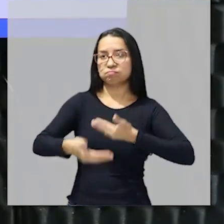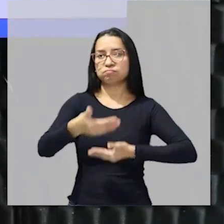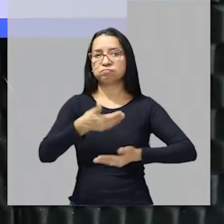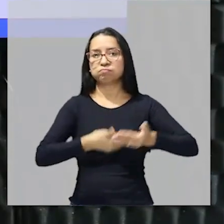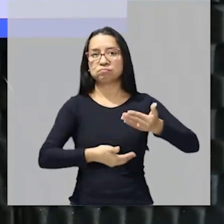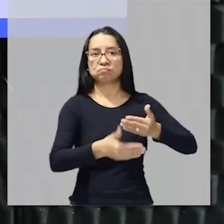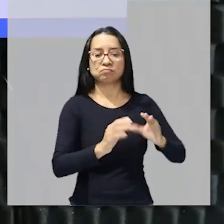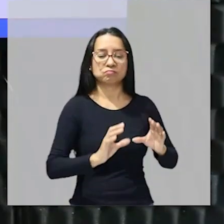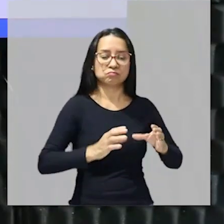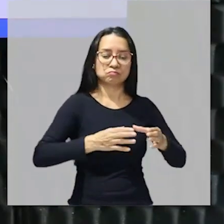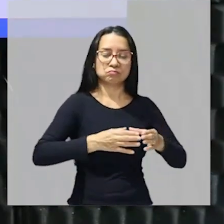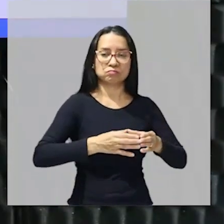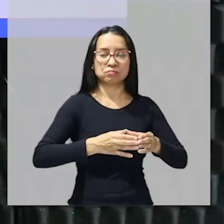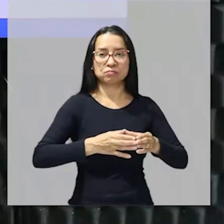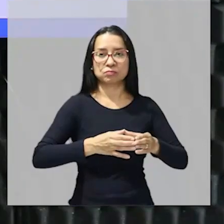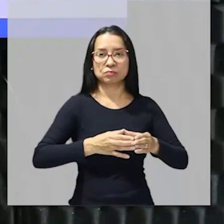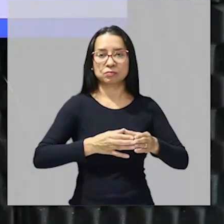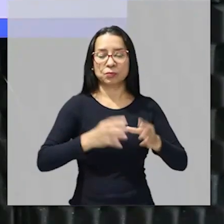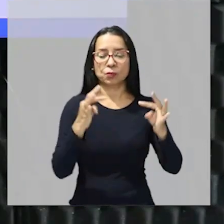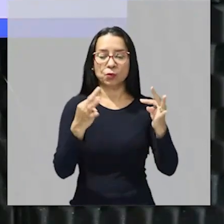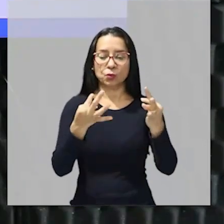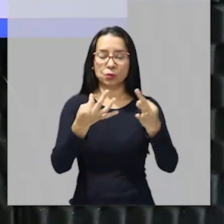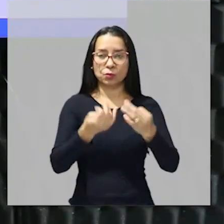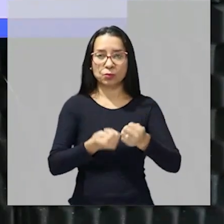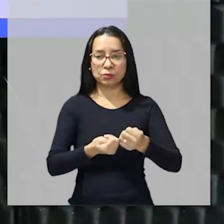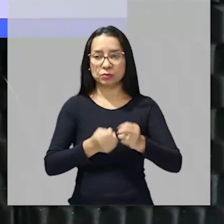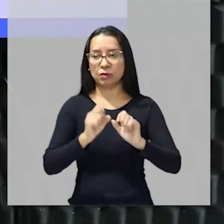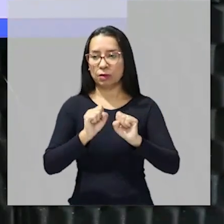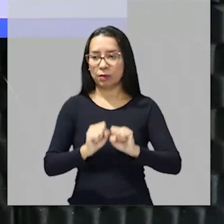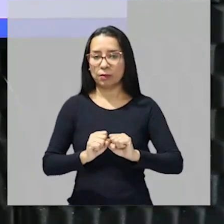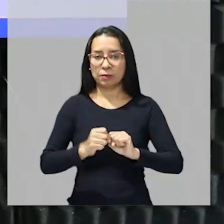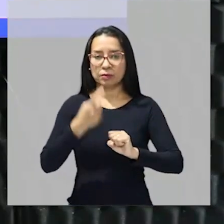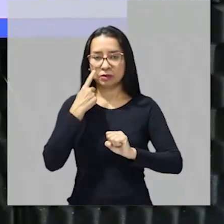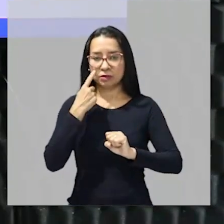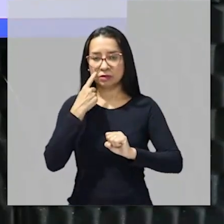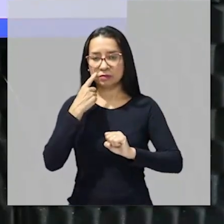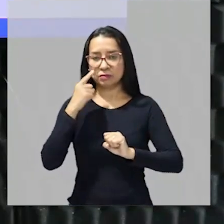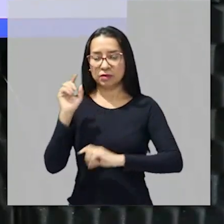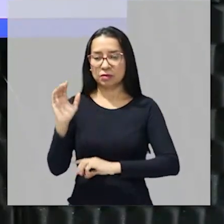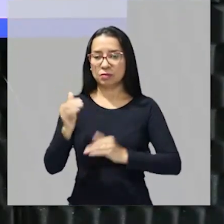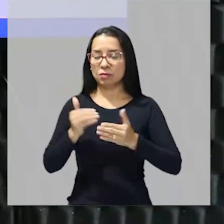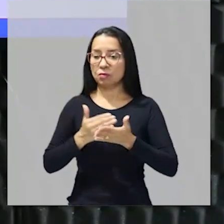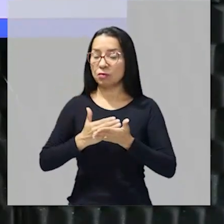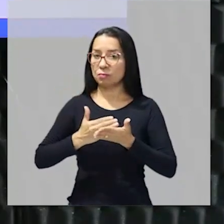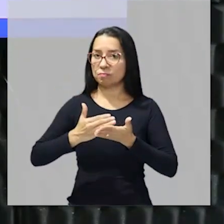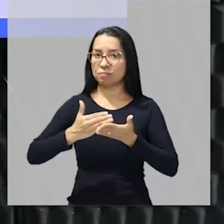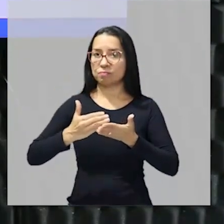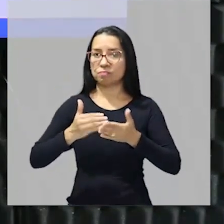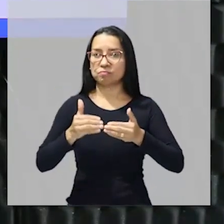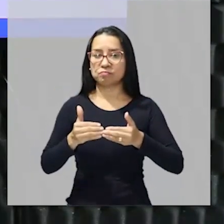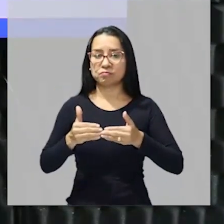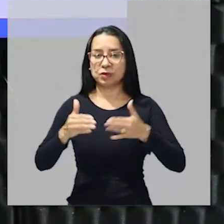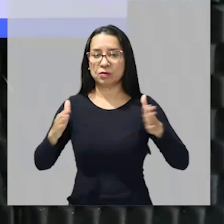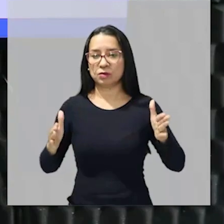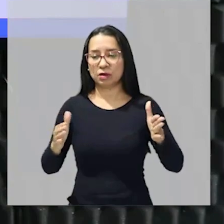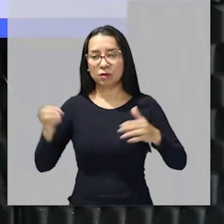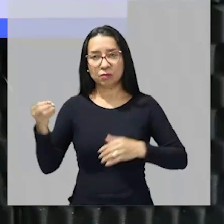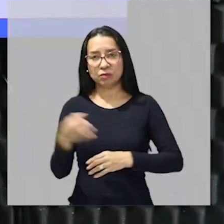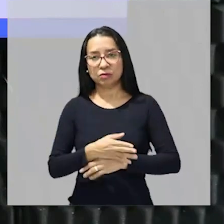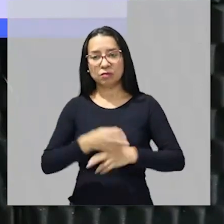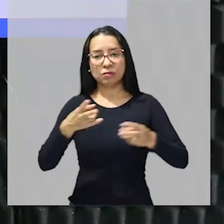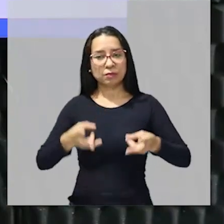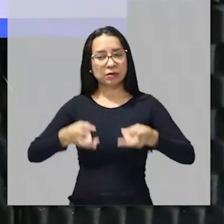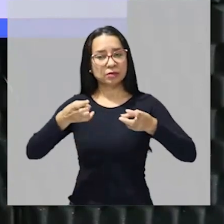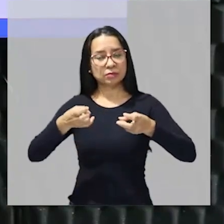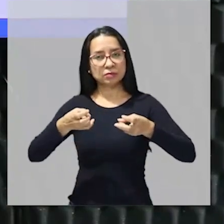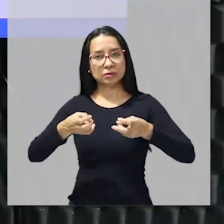na sua convivência, na convivência de todos. Pode-se considerar um evento inaugural, com uma nova concepção de vida internacional.